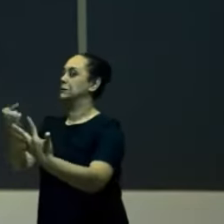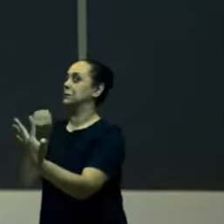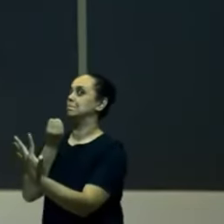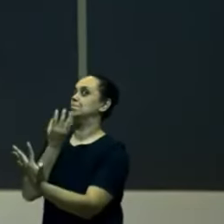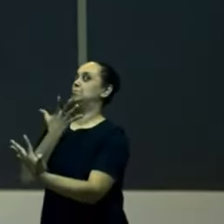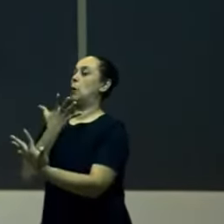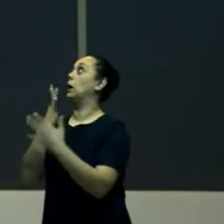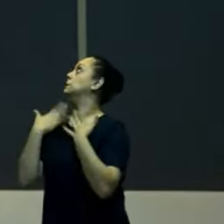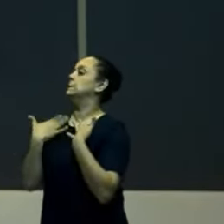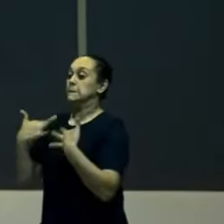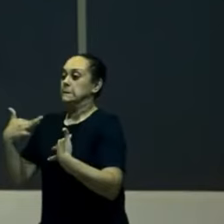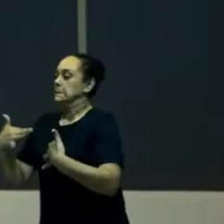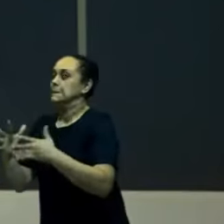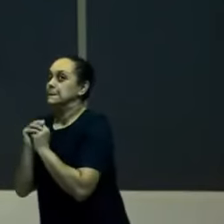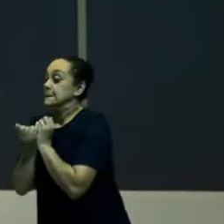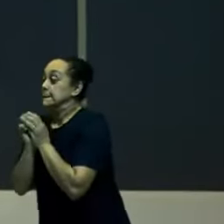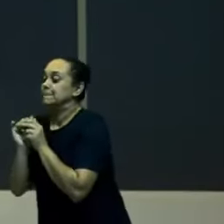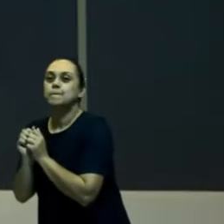mim. Não é assim?